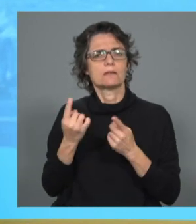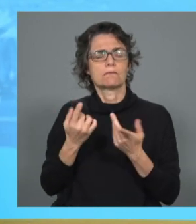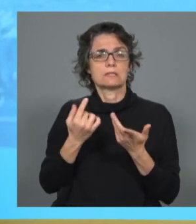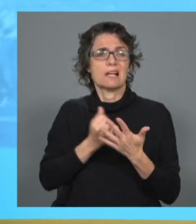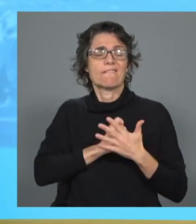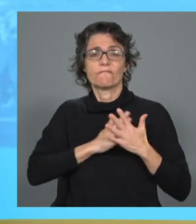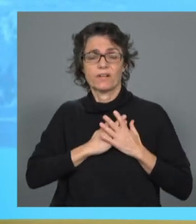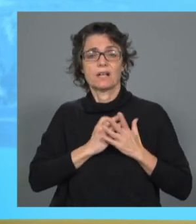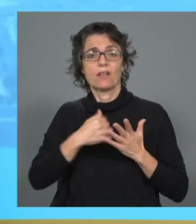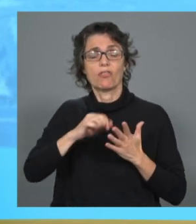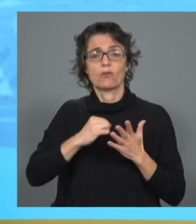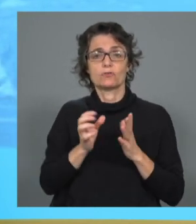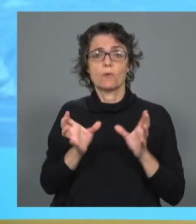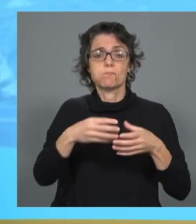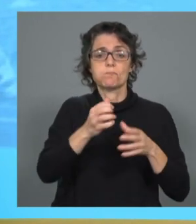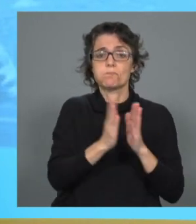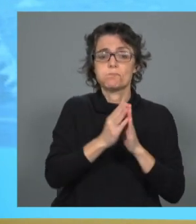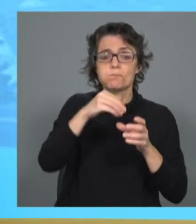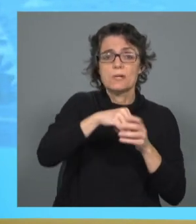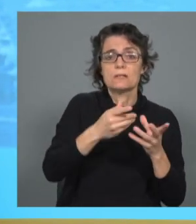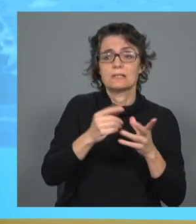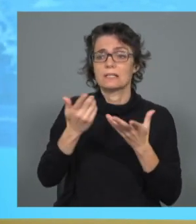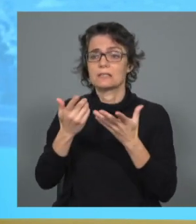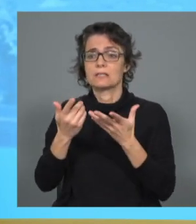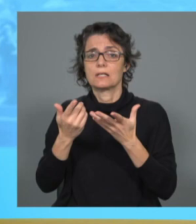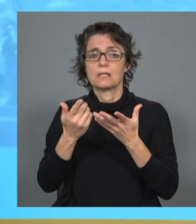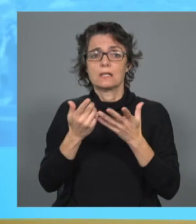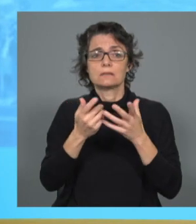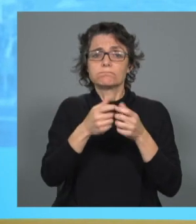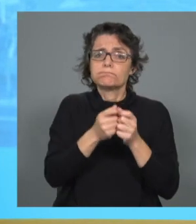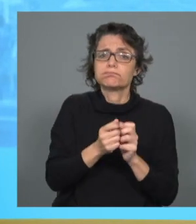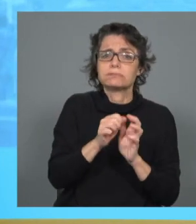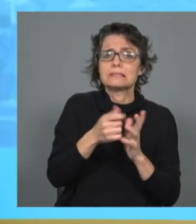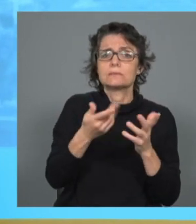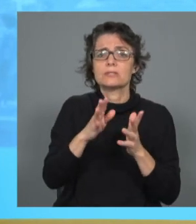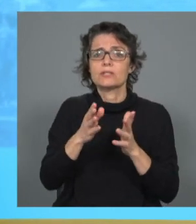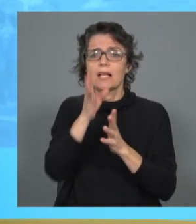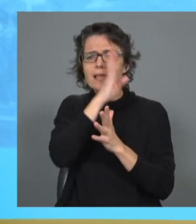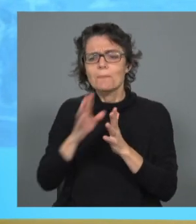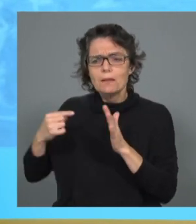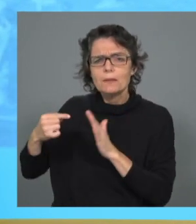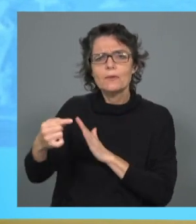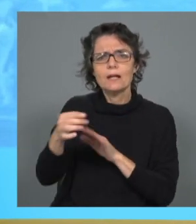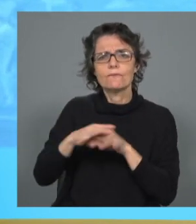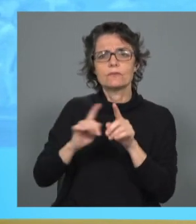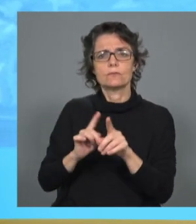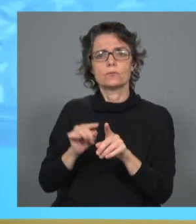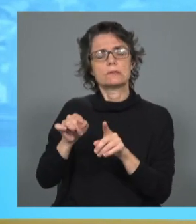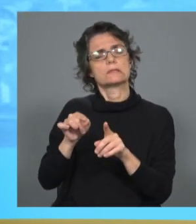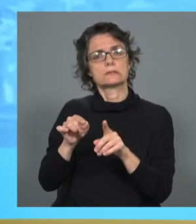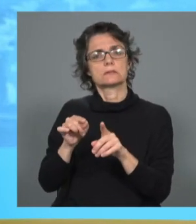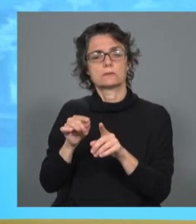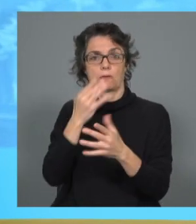nossa paróquia, das nossas celebrações, depois para gestos concretos, não é? E aqui, obviamente que há uma situação